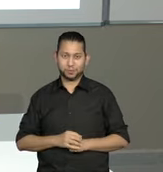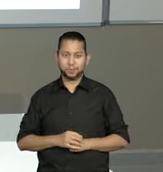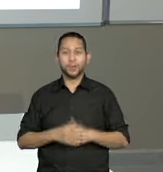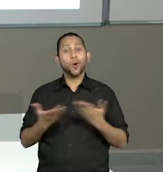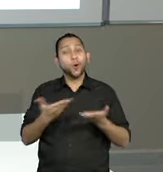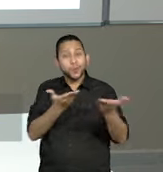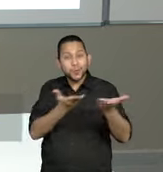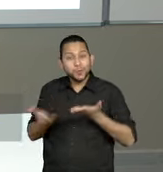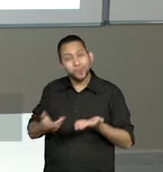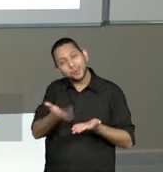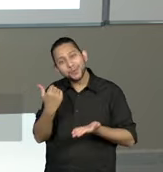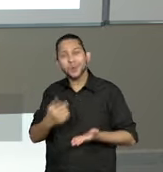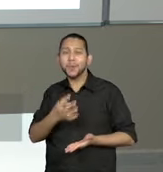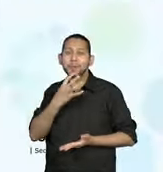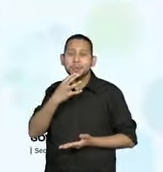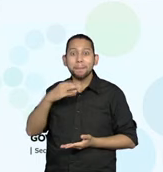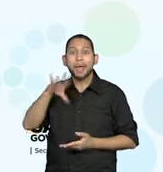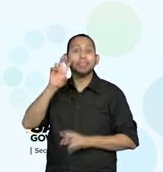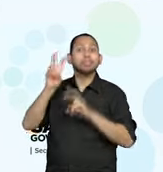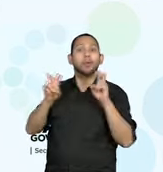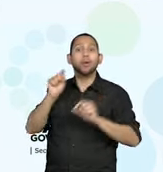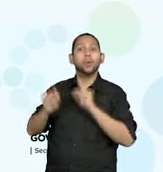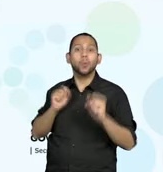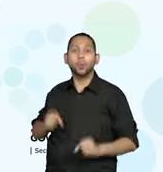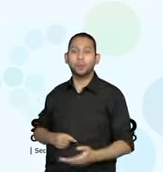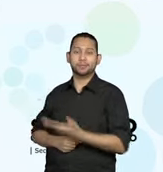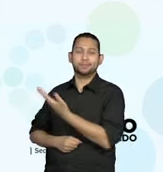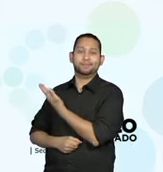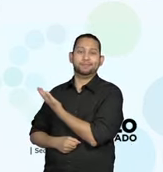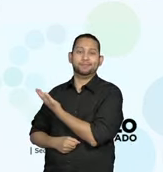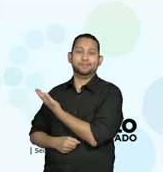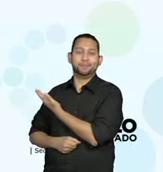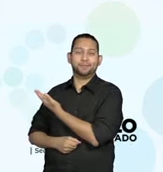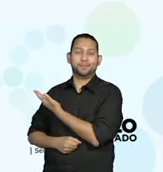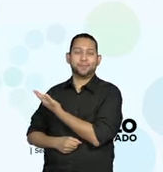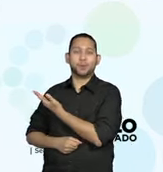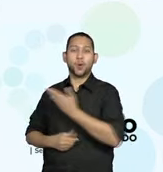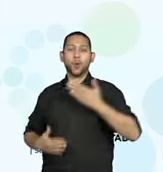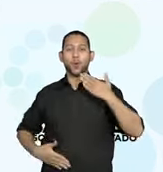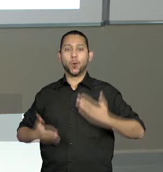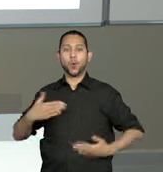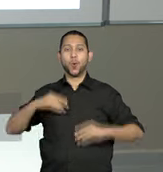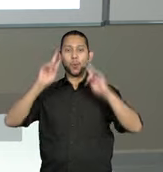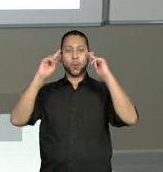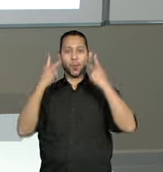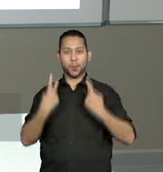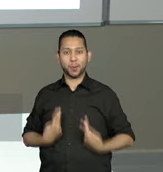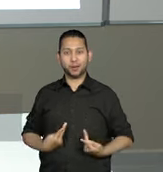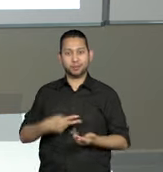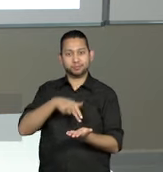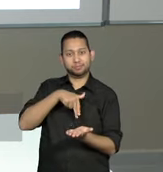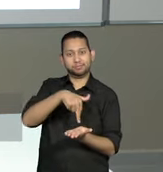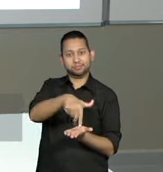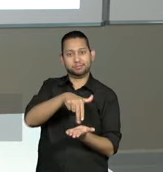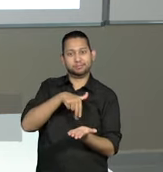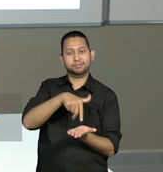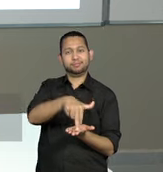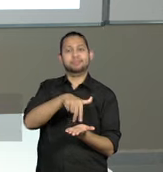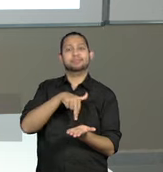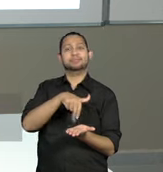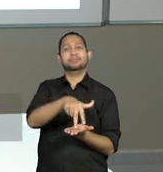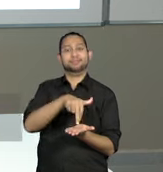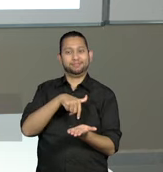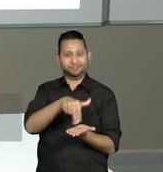conhecer um pouco mais sobre o sistema locomotor. A habilidade que nós